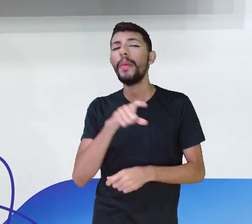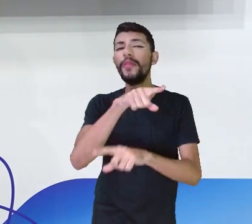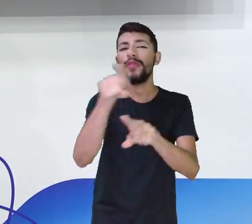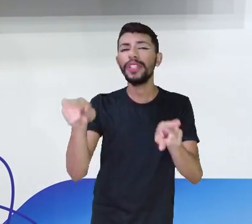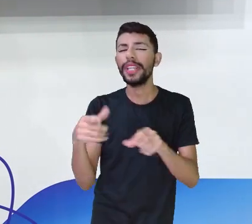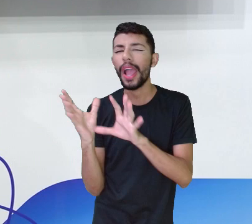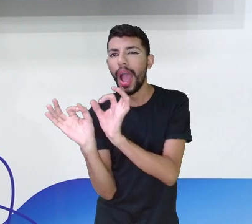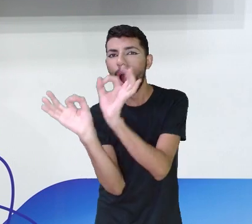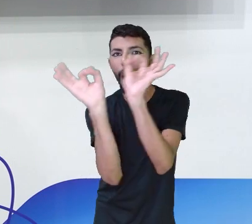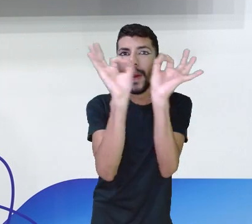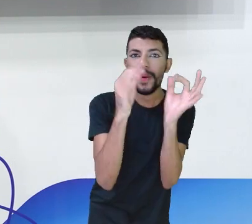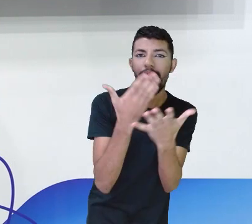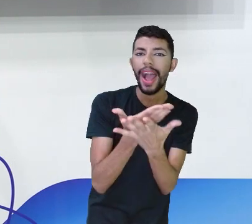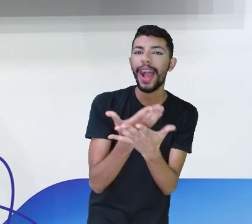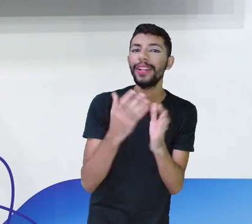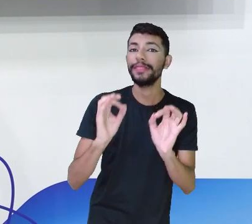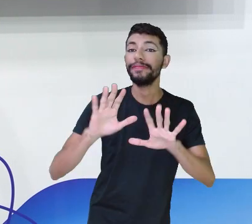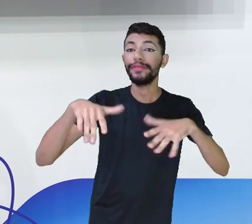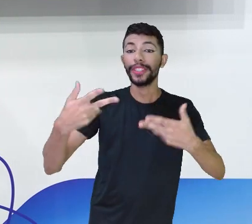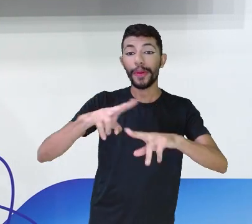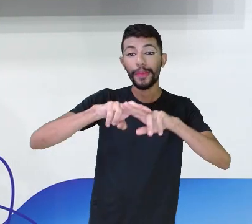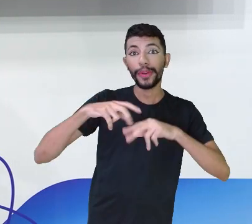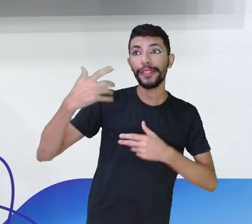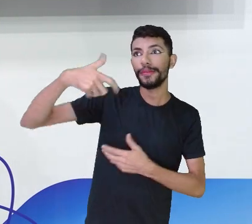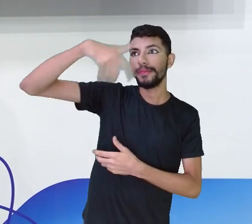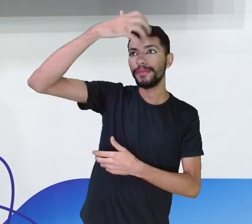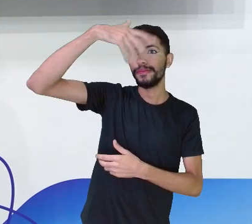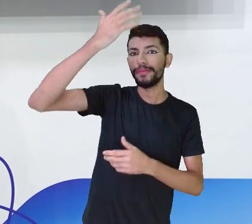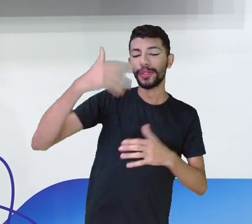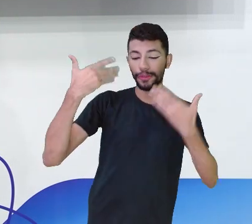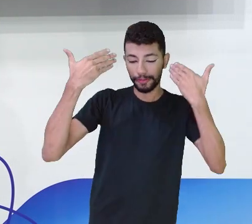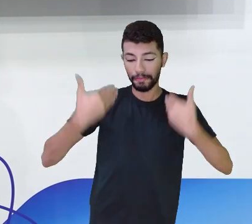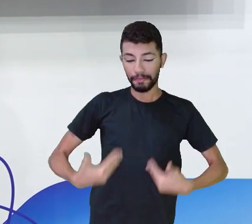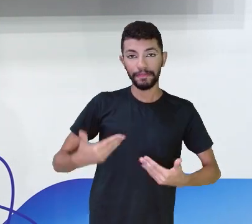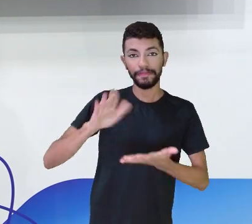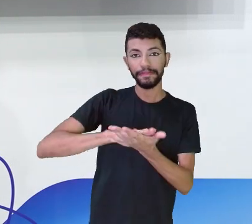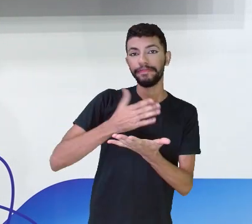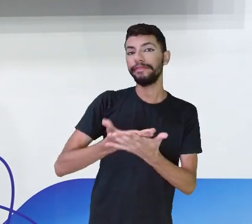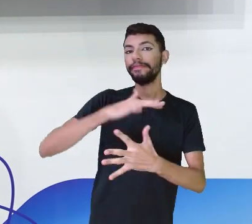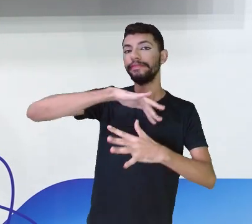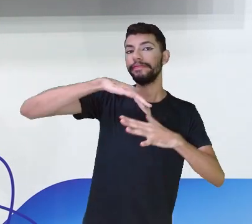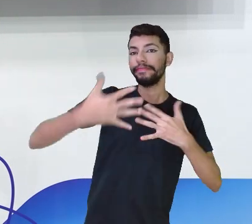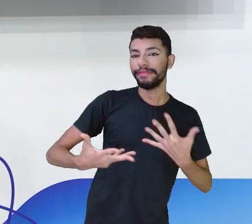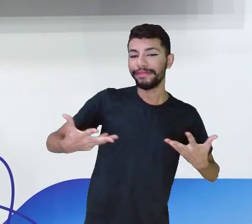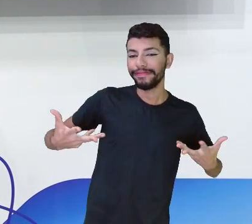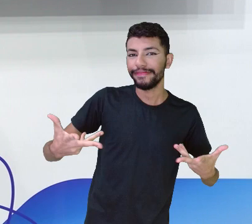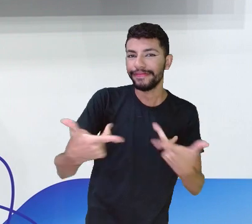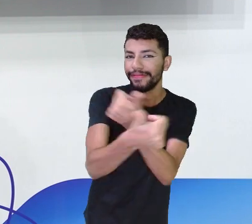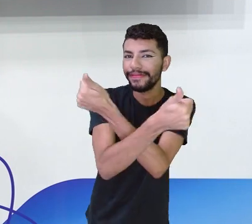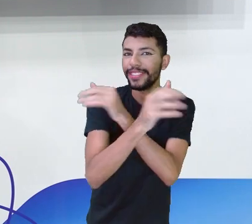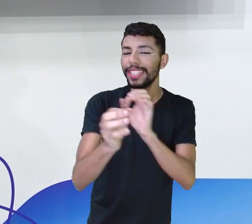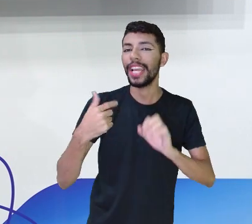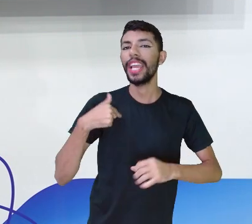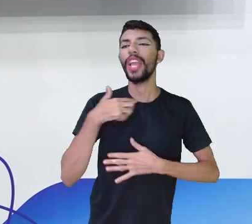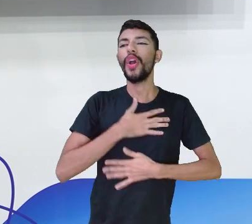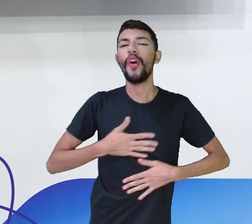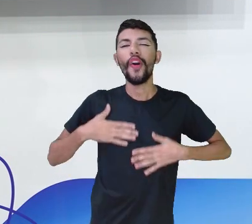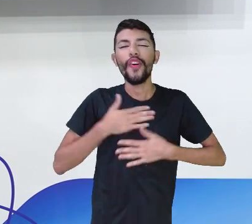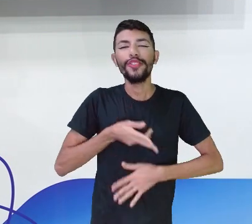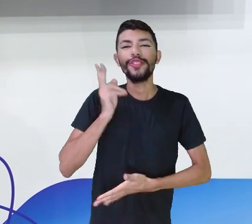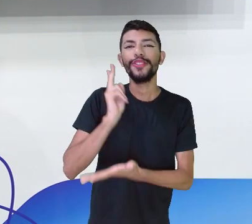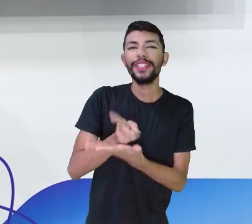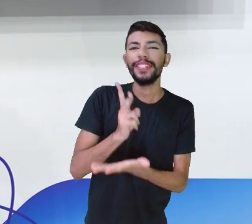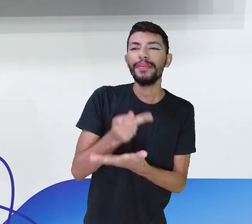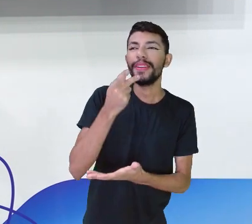as aulas. Então, Bruno está aqui fazendo essa interpretação maravilhosa de Libras. E eu sempre gosto de dizer,